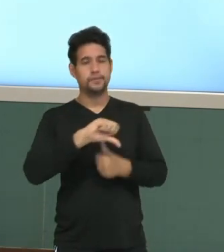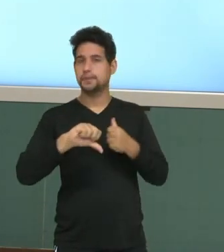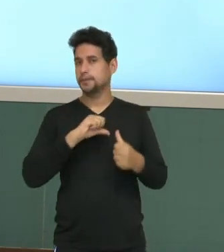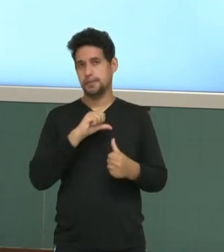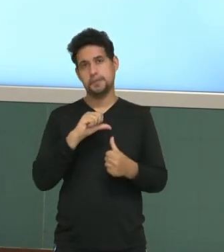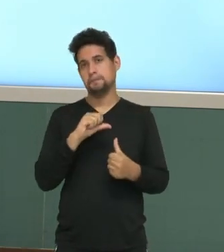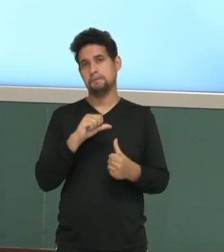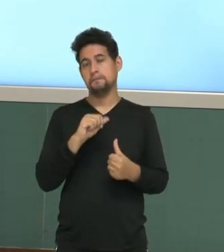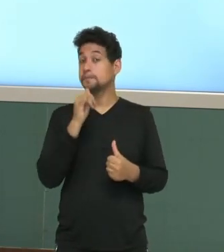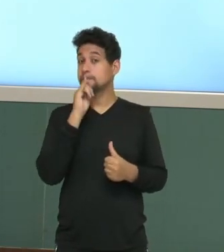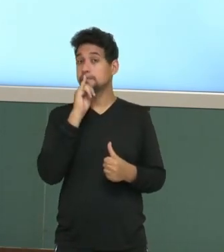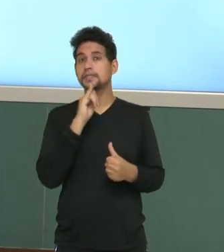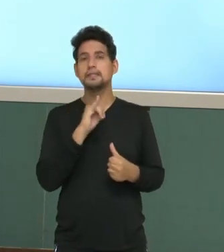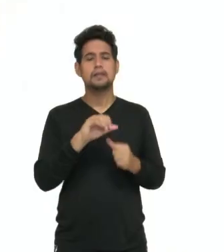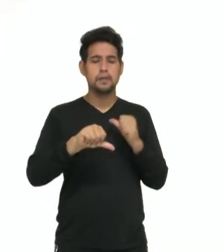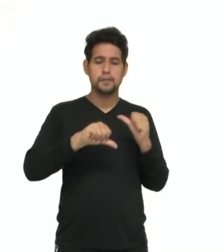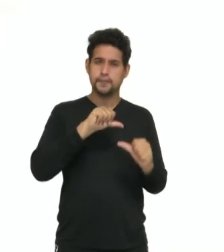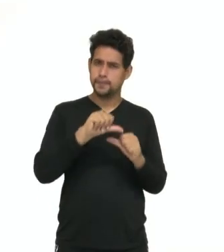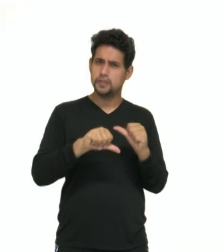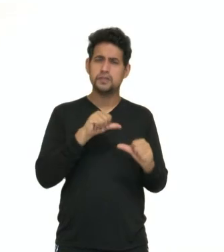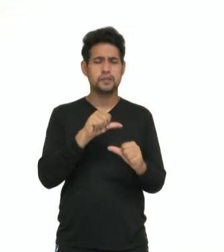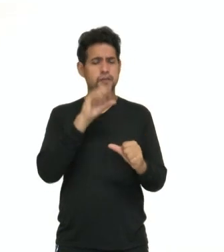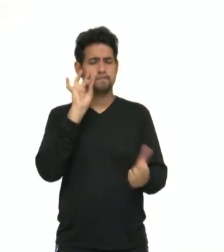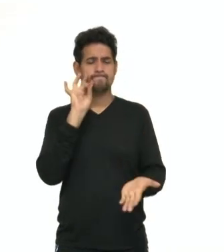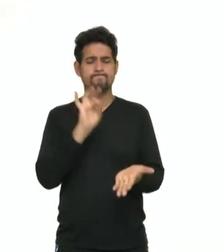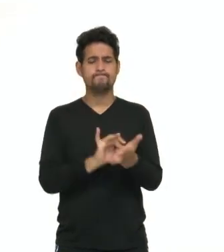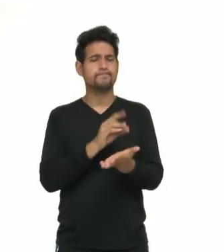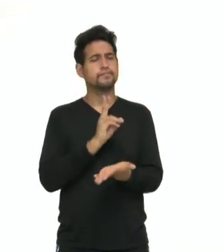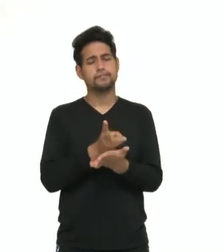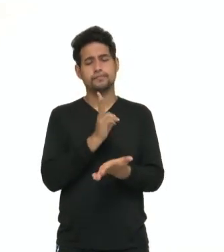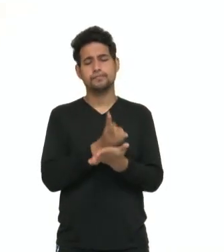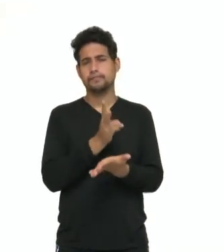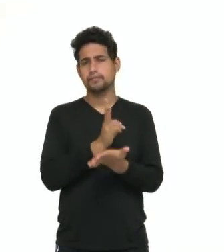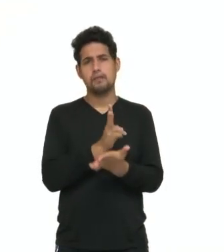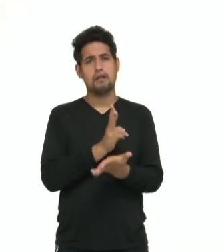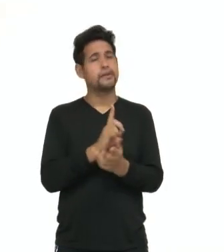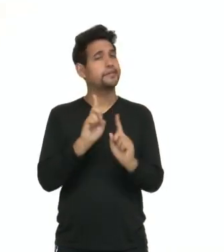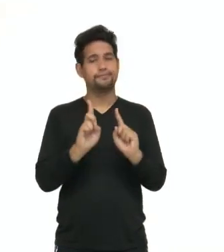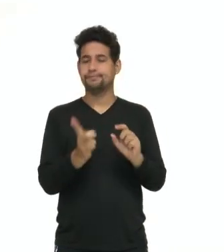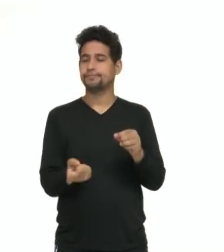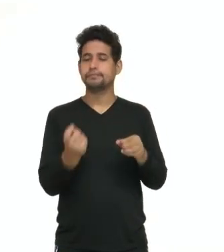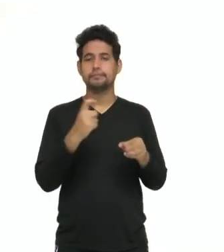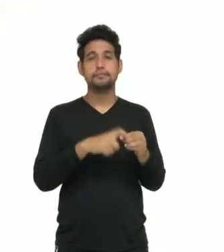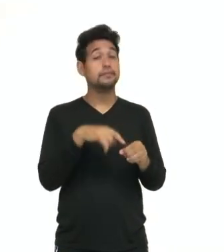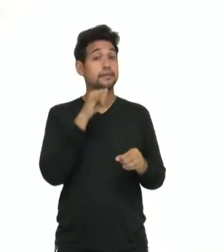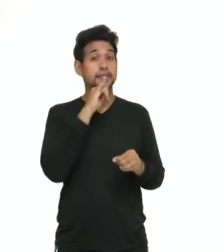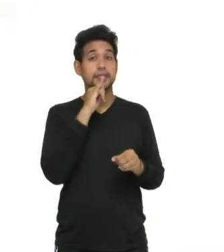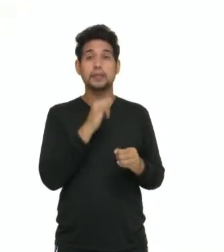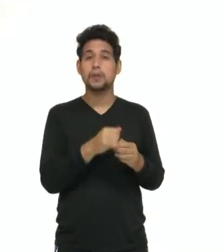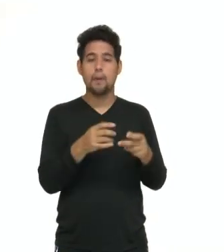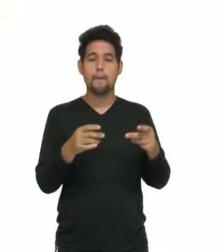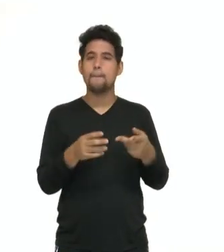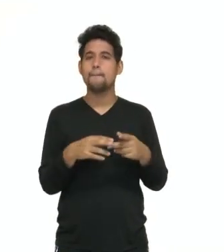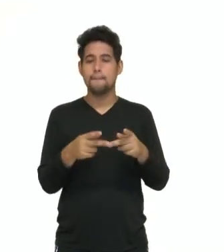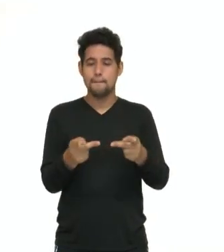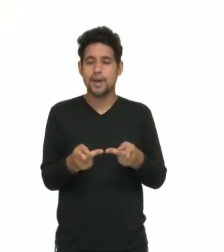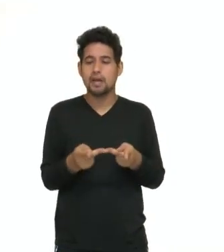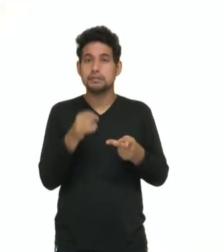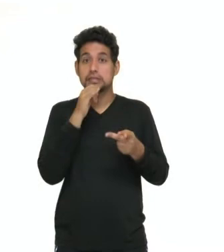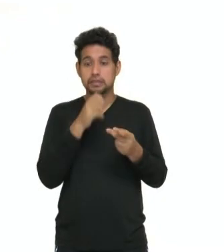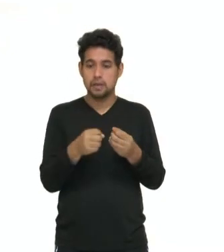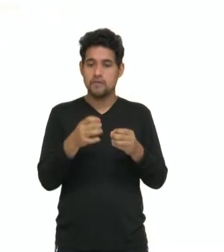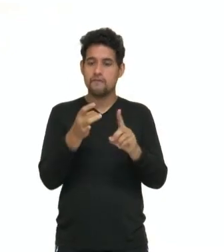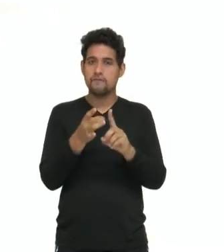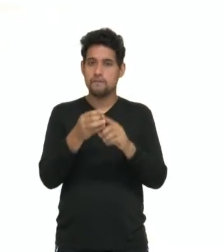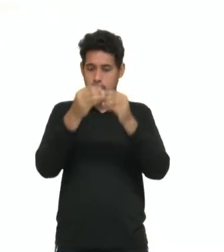irreversíveis, isto é, que modificam definitivamente a forma dos materiais. É o caso de um prato de louça, que ao cair no